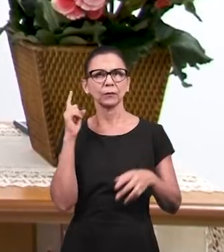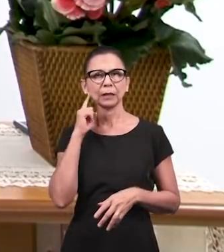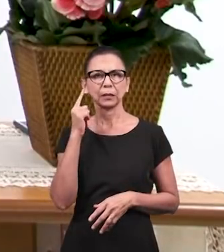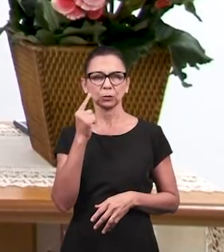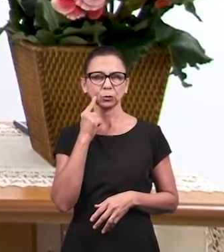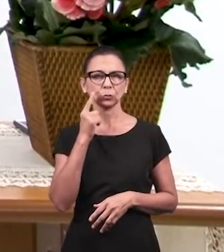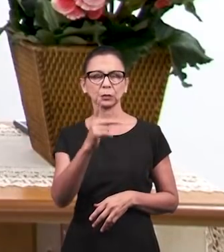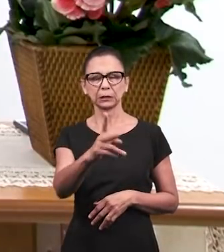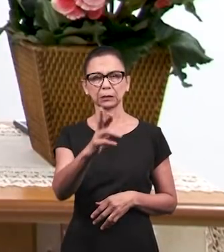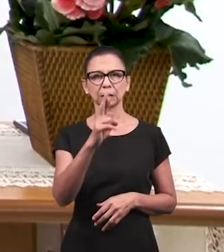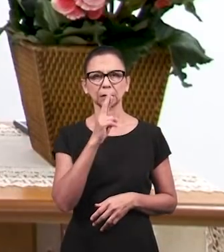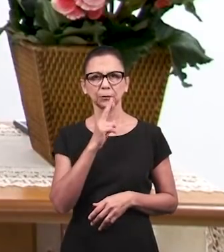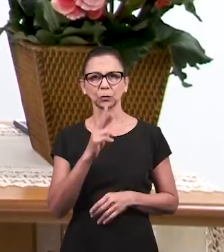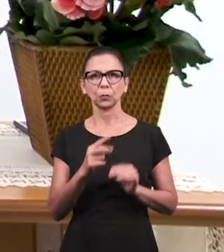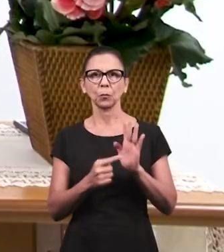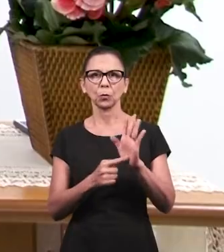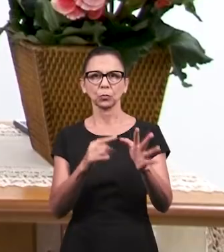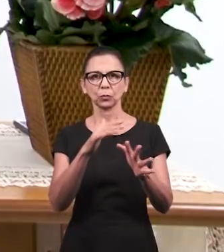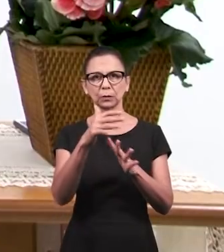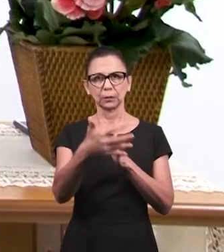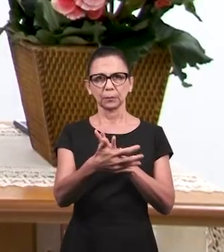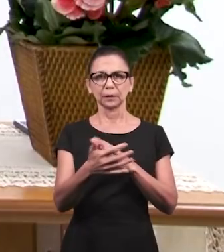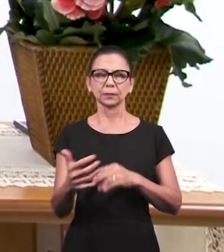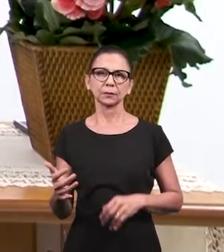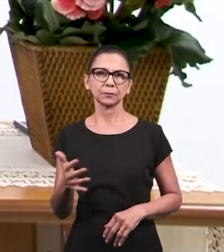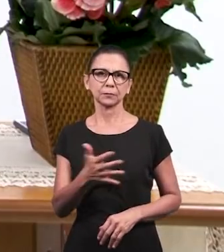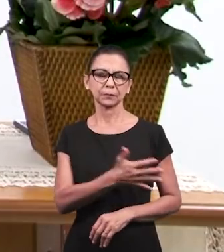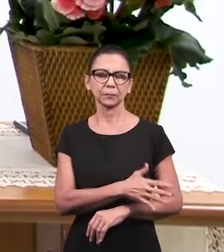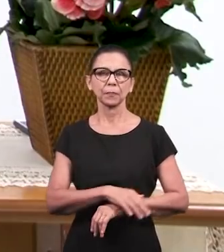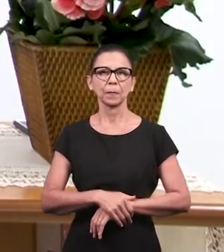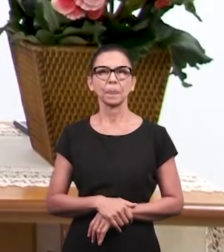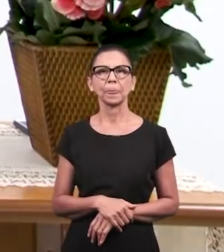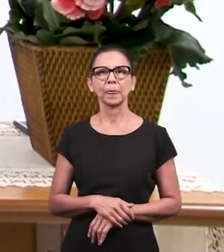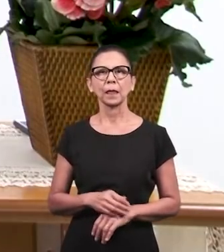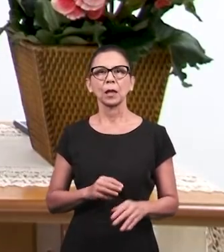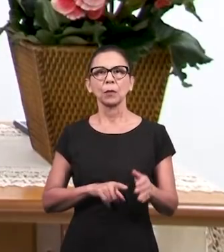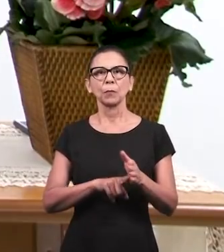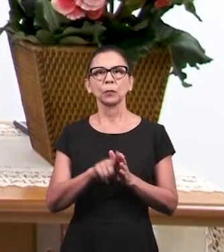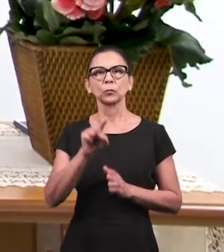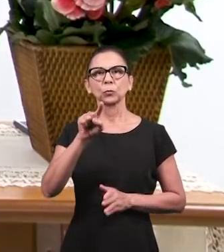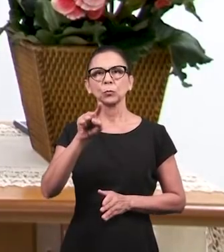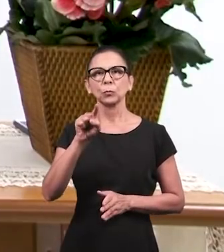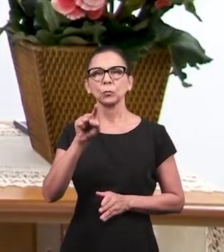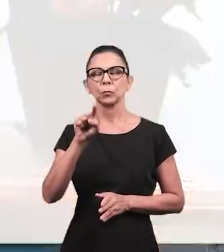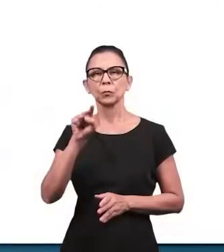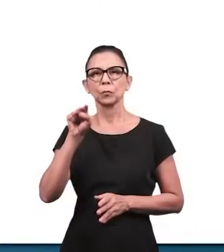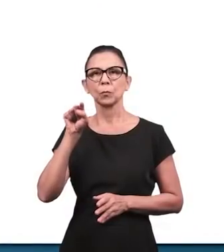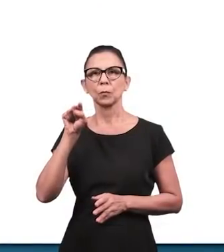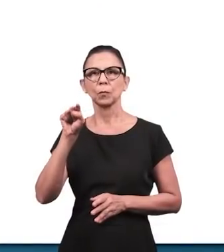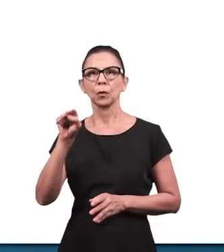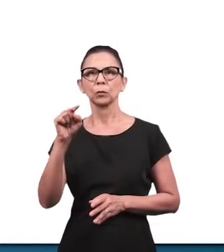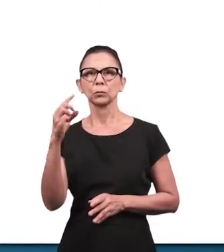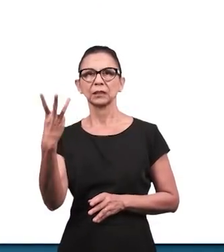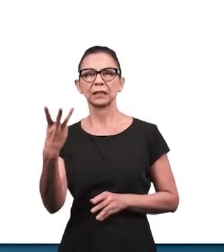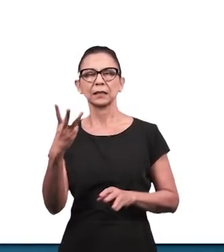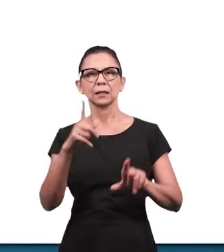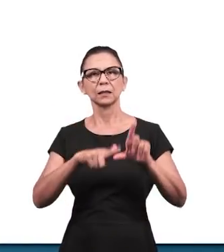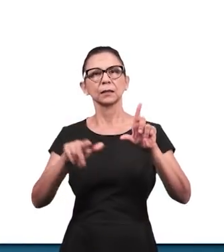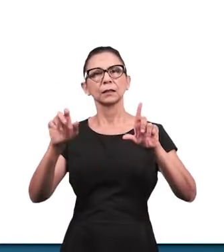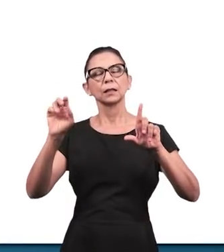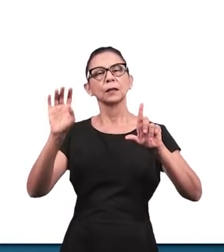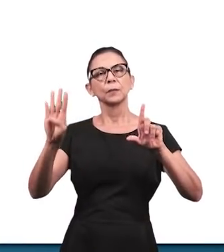que fez esta resposta, apresentou em Libras. Vamos agora à pergunta 1.3, letra B. Cite